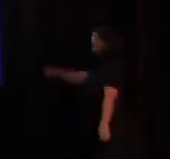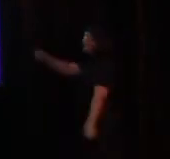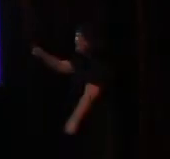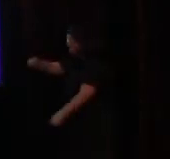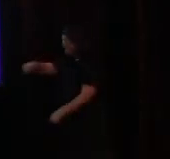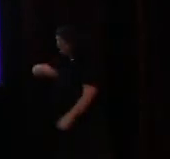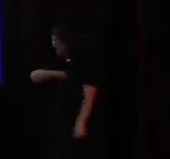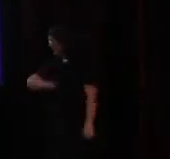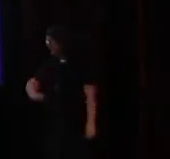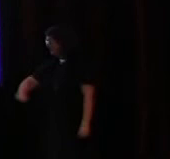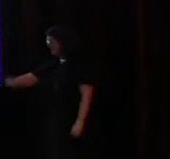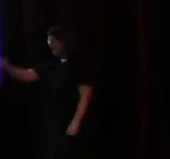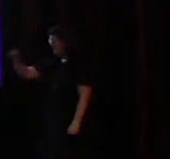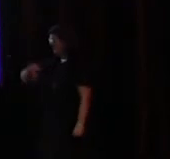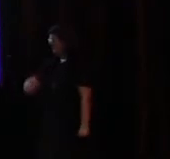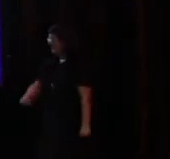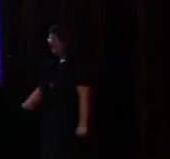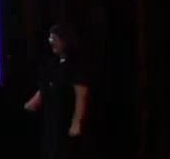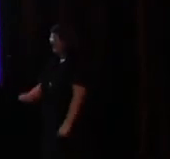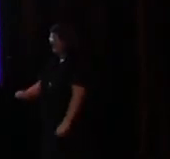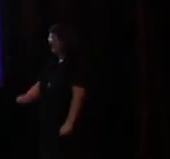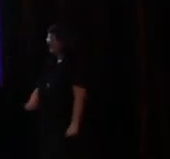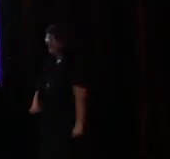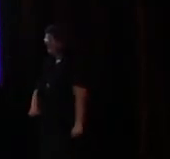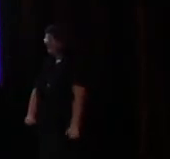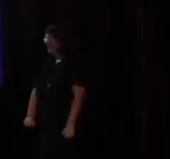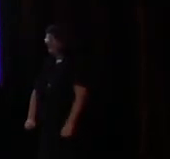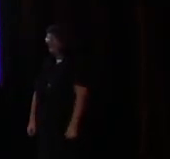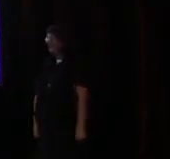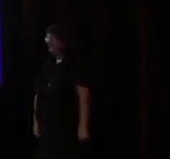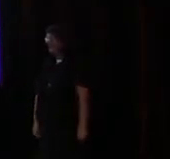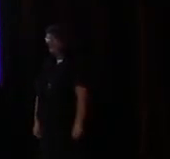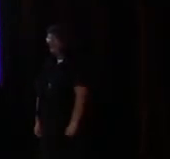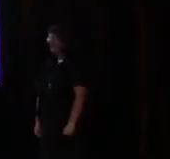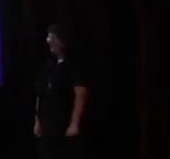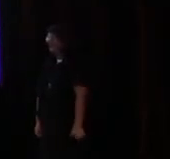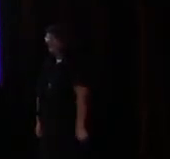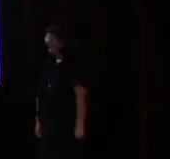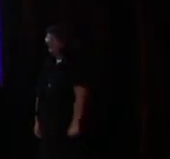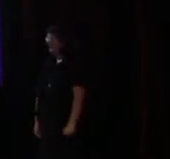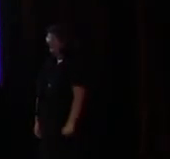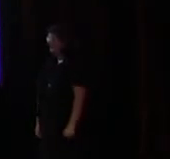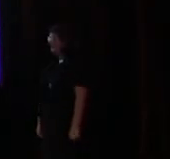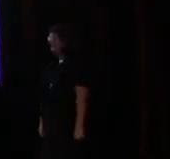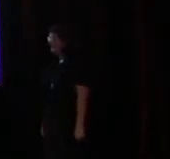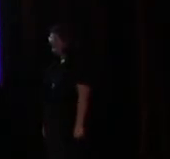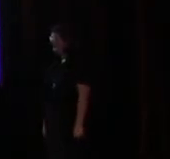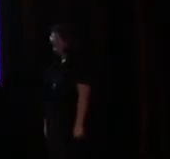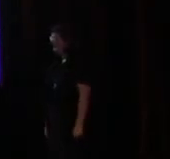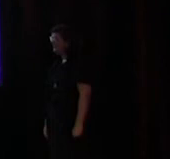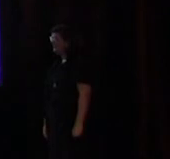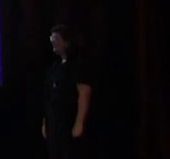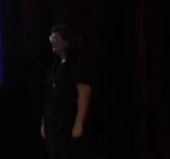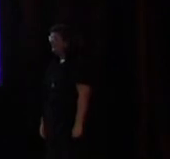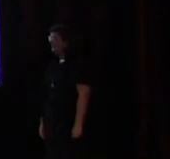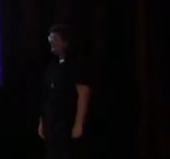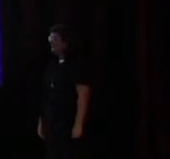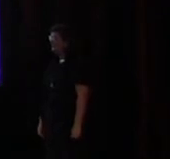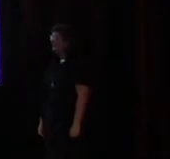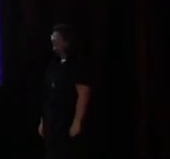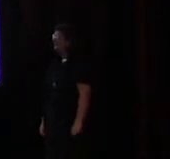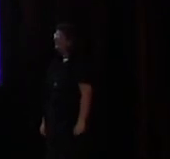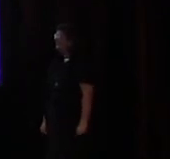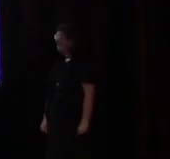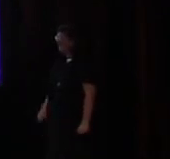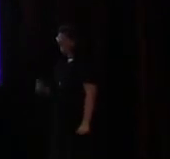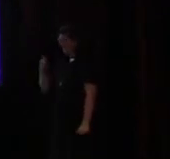plateia está sabendo, né, que é muito importante esse trabalho que a gente está fazendo, dando voz e vez, né?